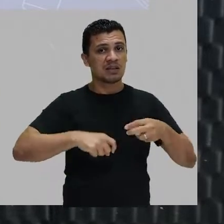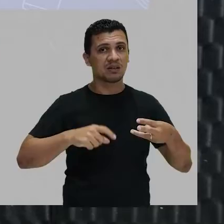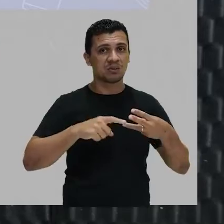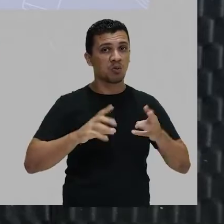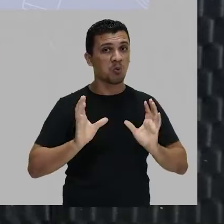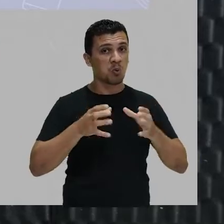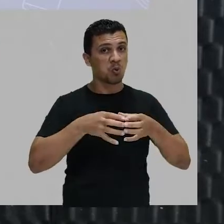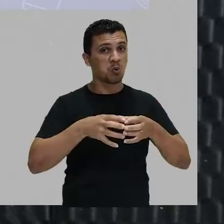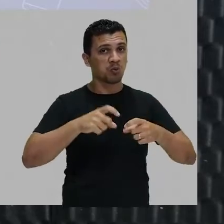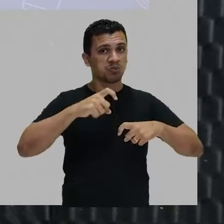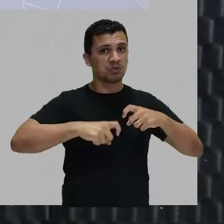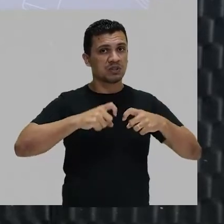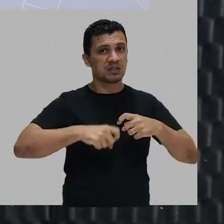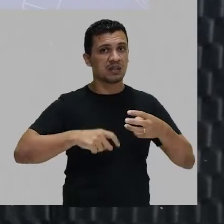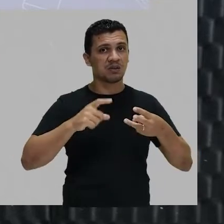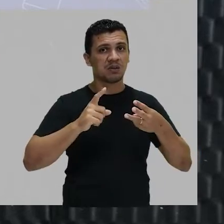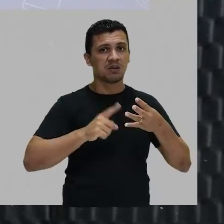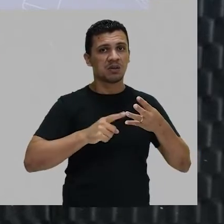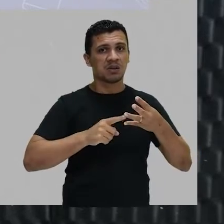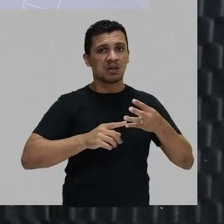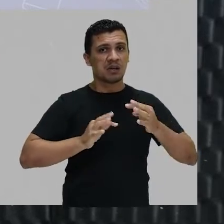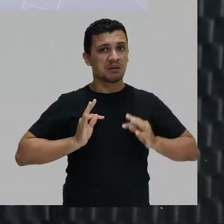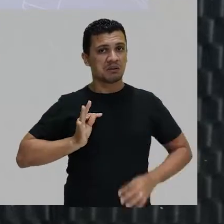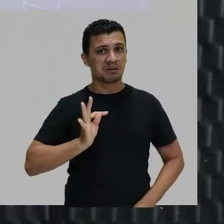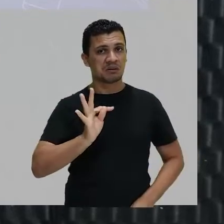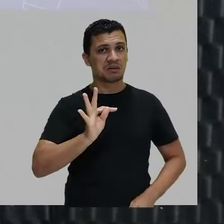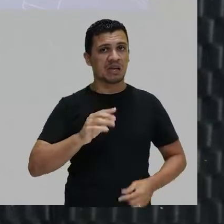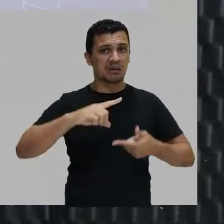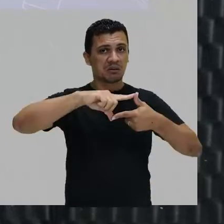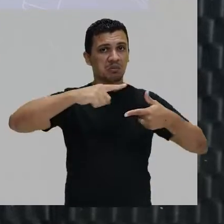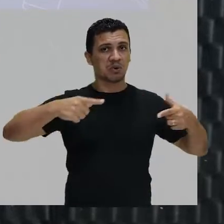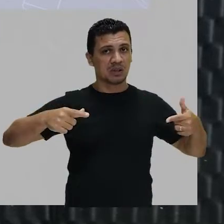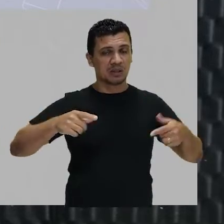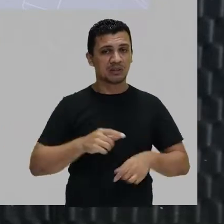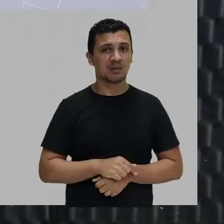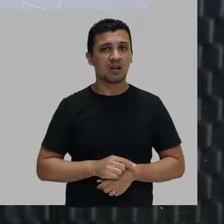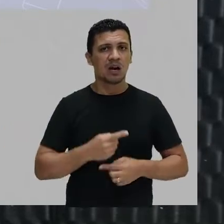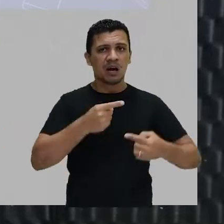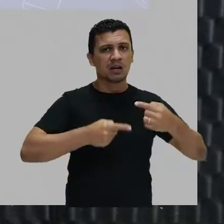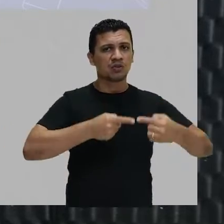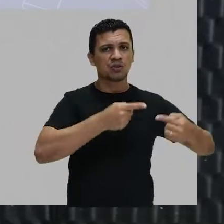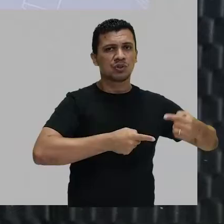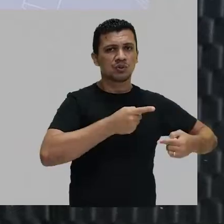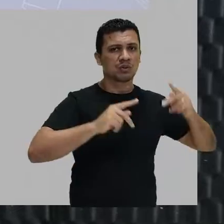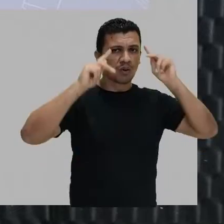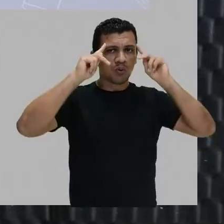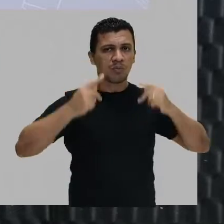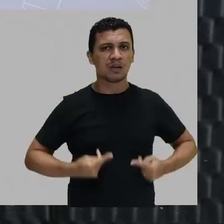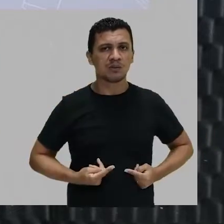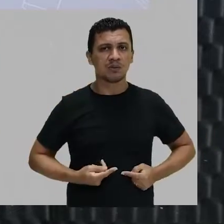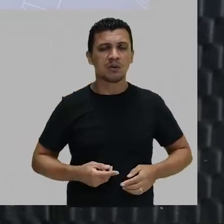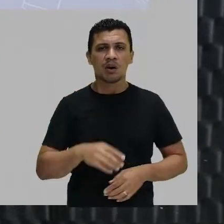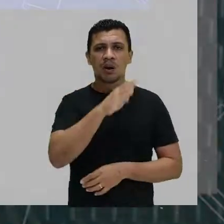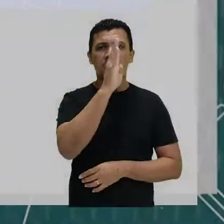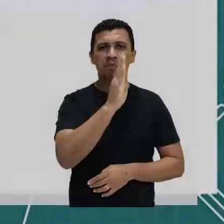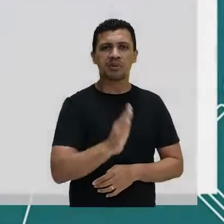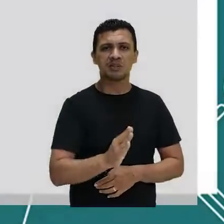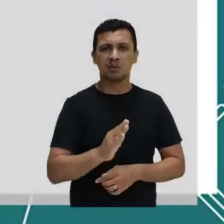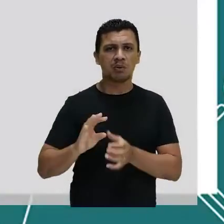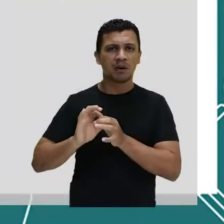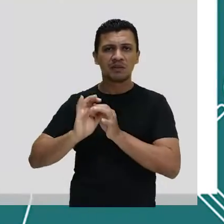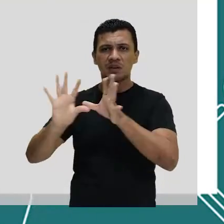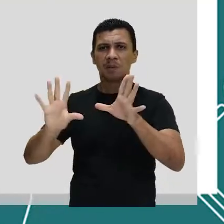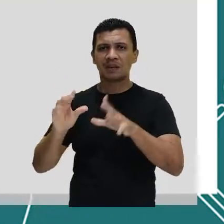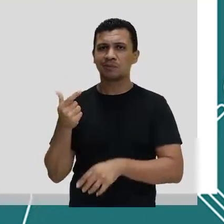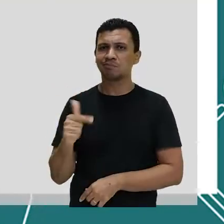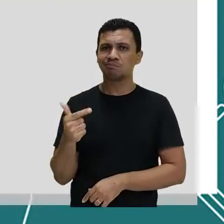fusão de técnicas modernas, a discussão do ser humano existencial, essa liberdade que o país não permitia e principalmente peças